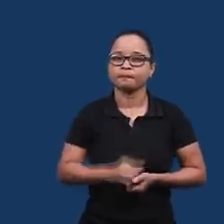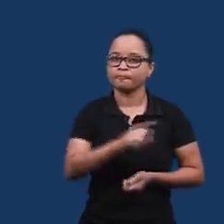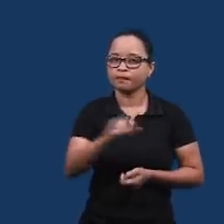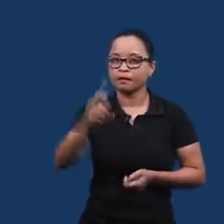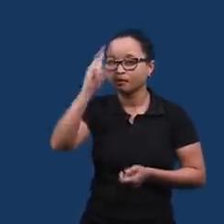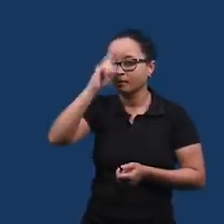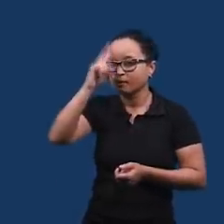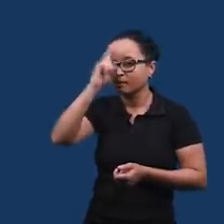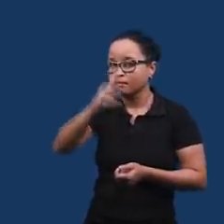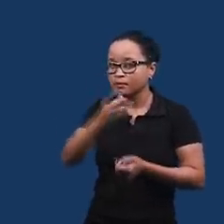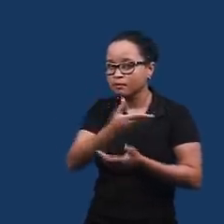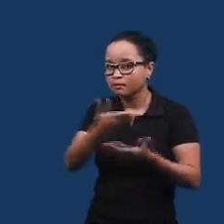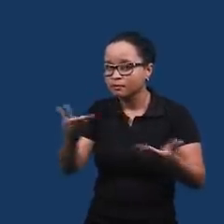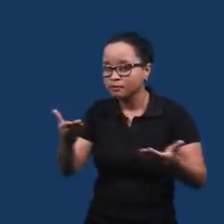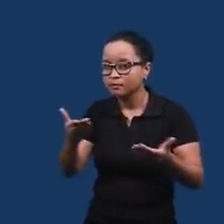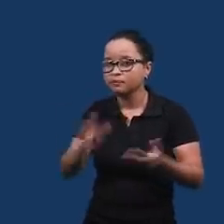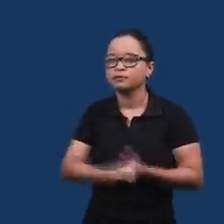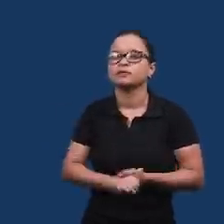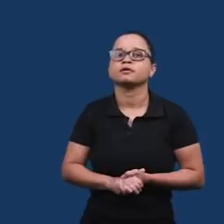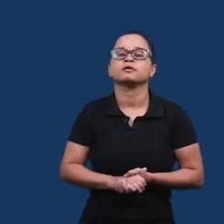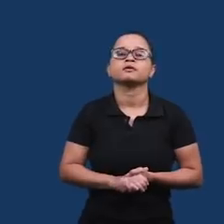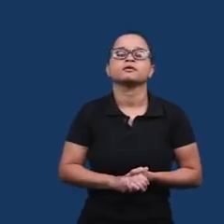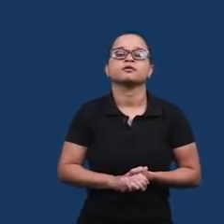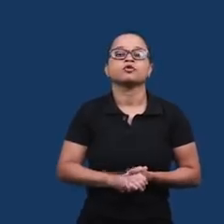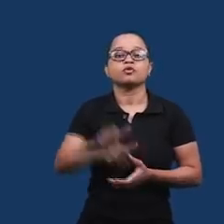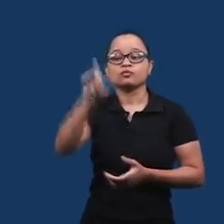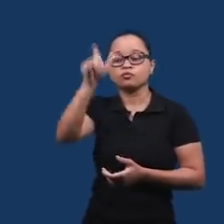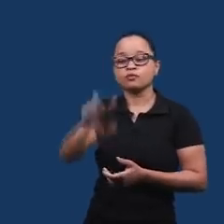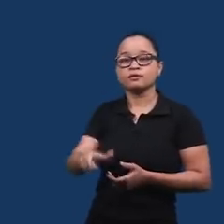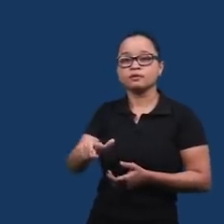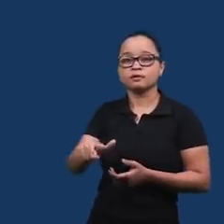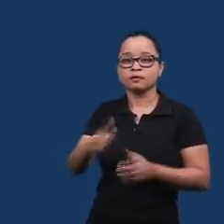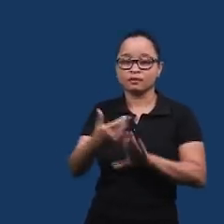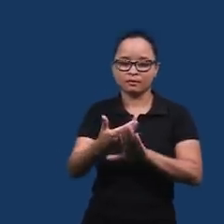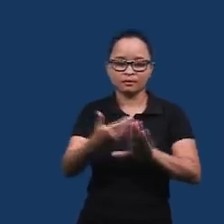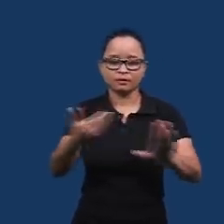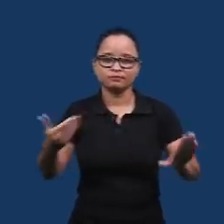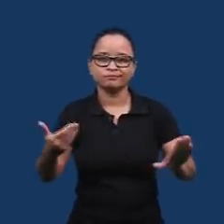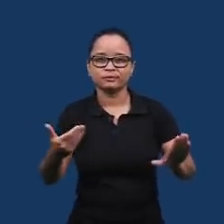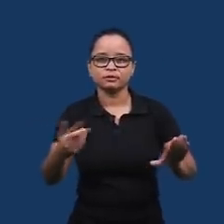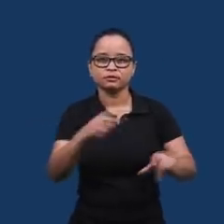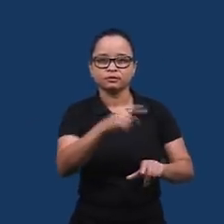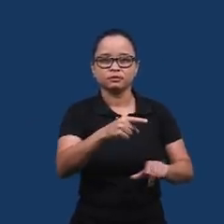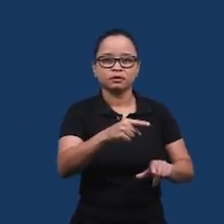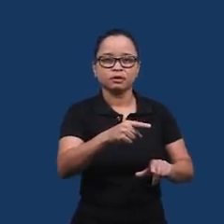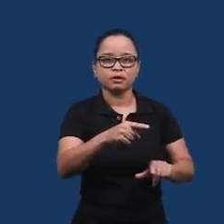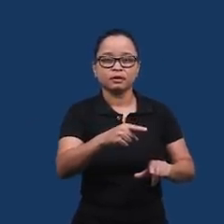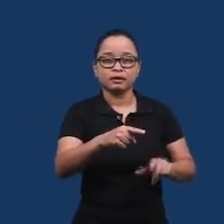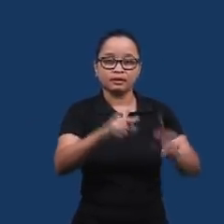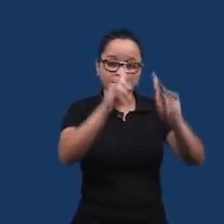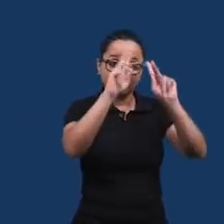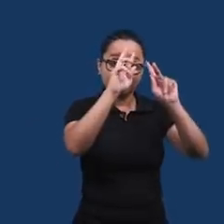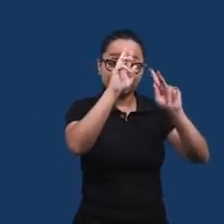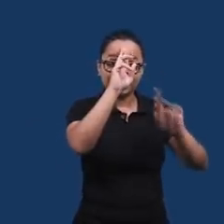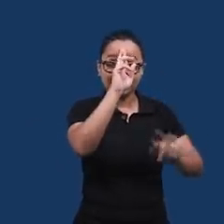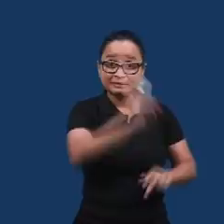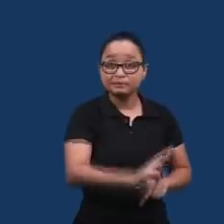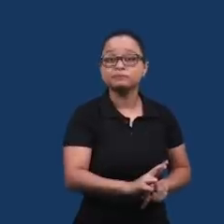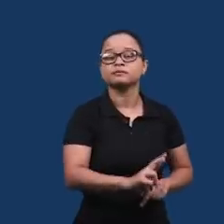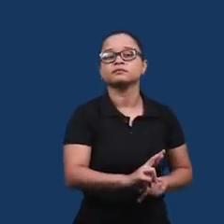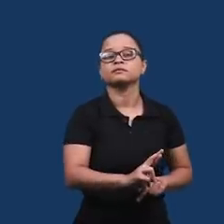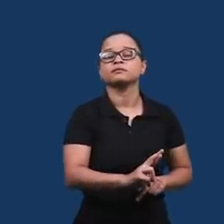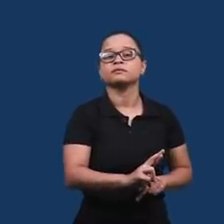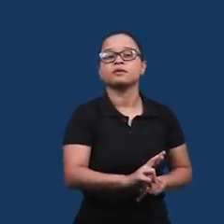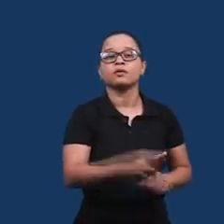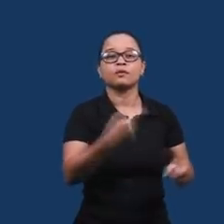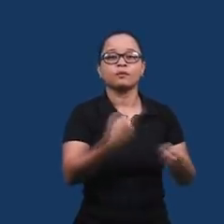portanto lembrai-vos de que vós no outro tempo ela e gentis na carne e chamados incircuncisão pelos que na carne se chamam